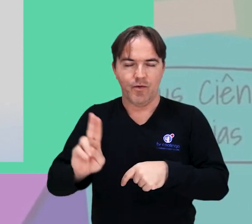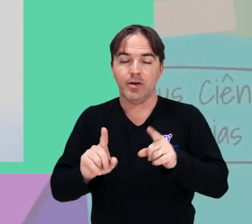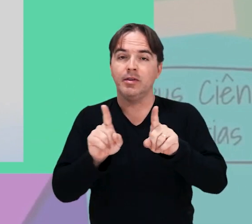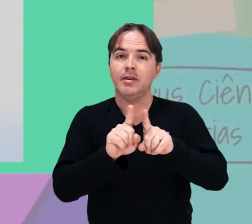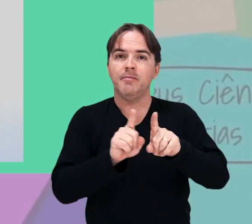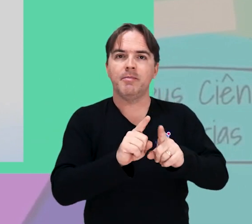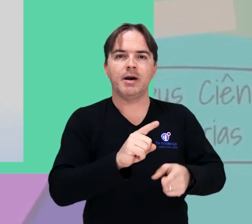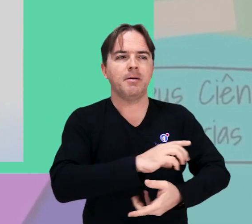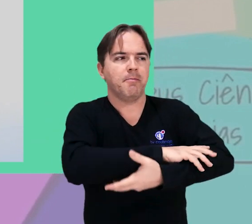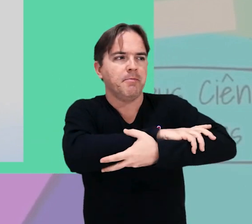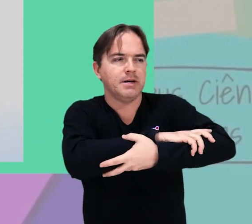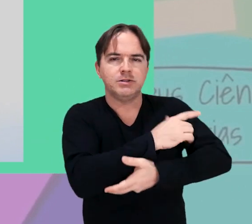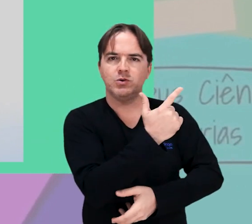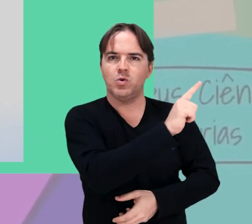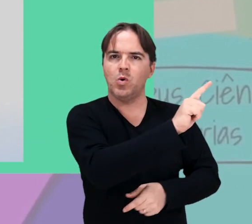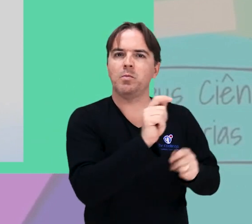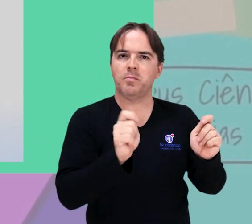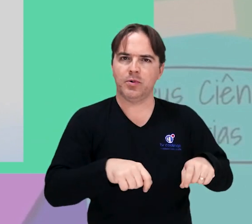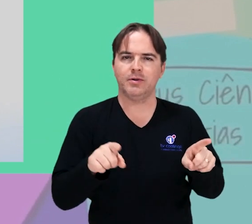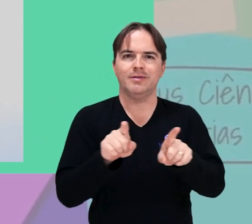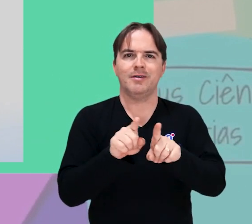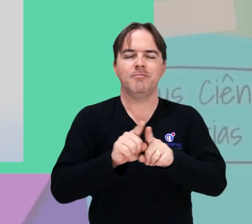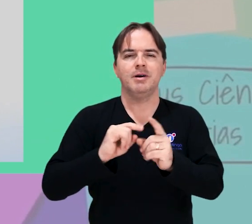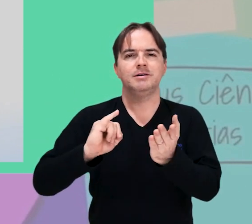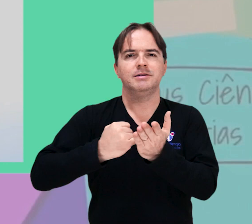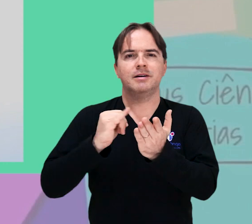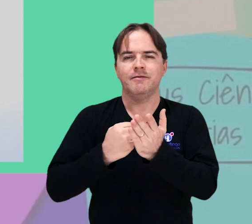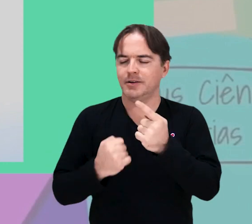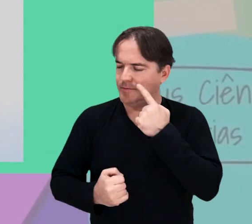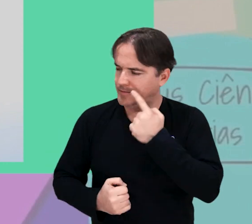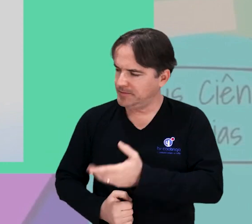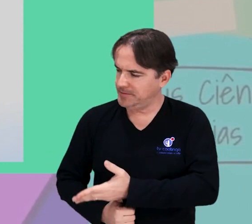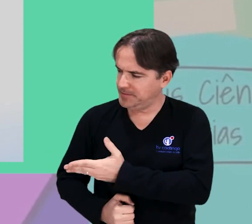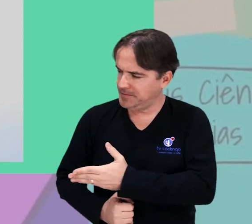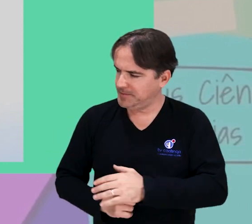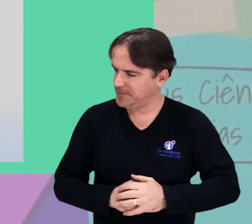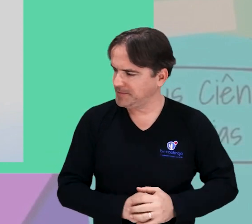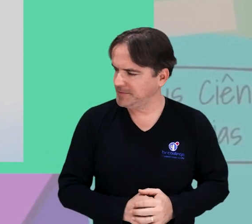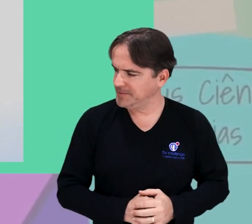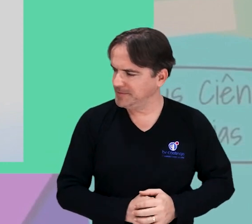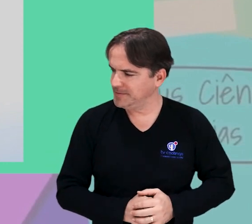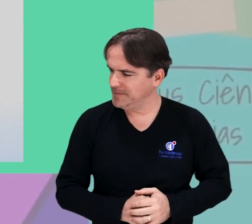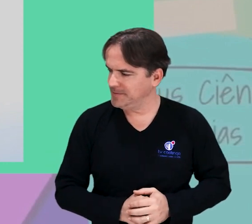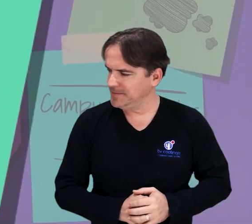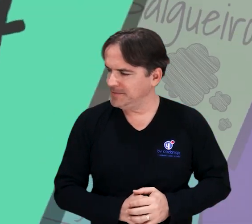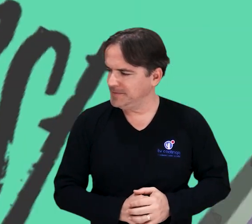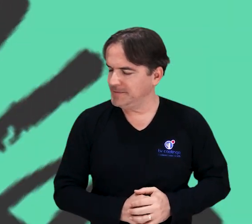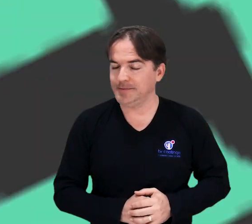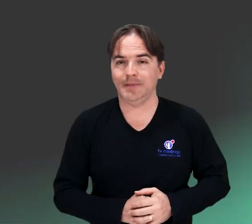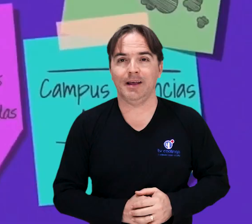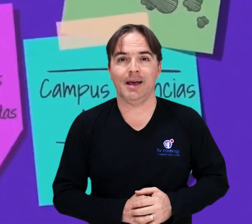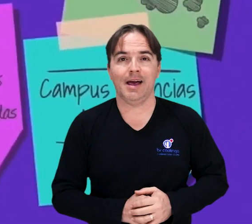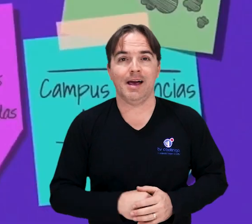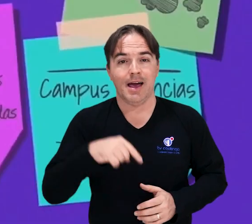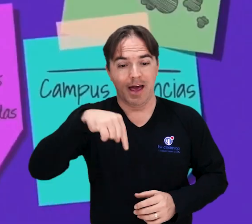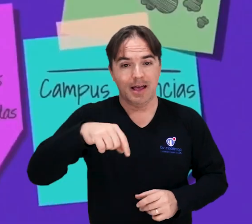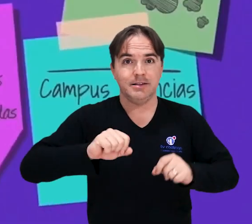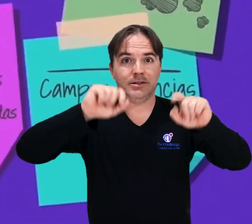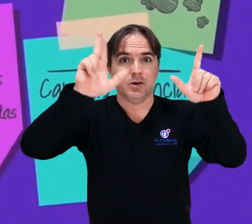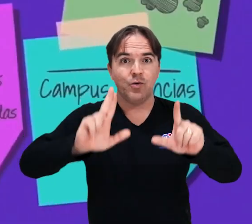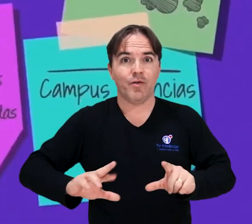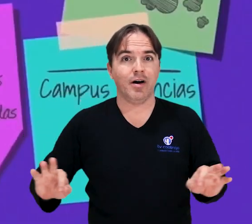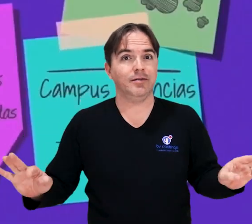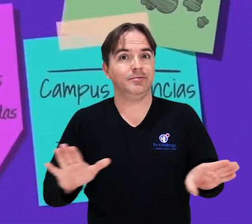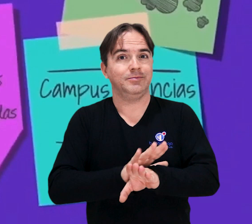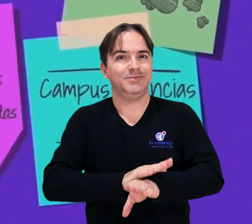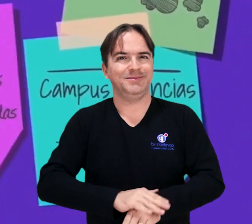inscrever acesse abre ponto aí barra de a luz saudáveis inscrição essa edição